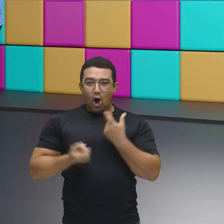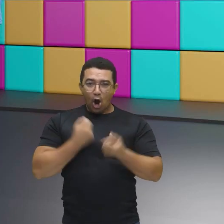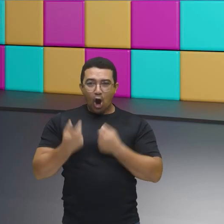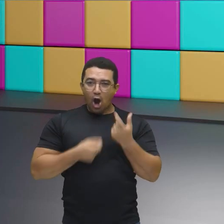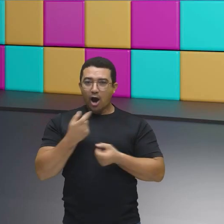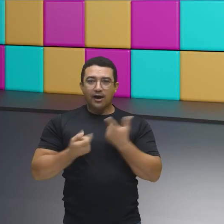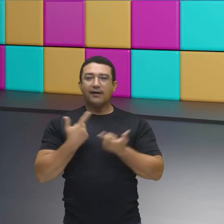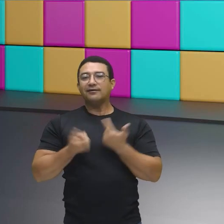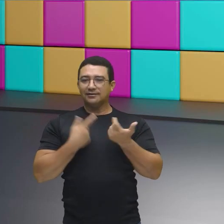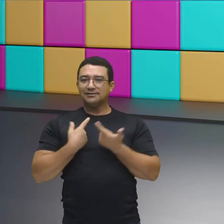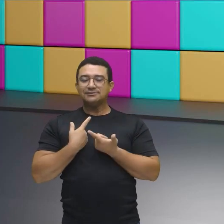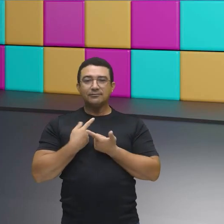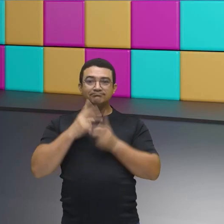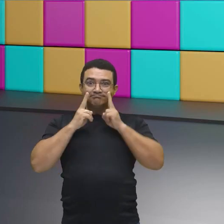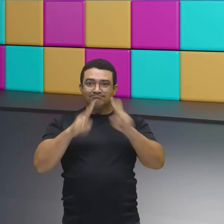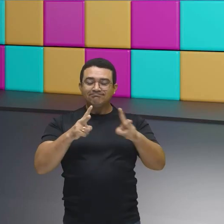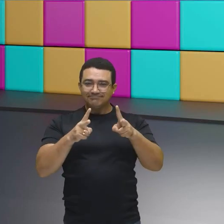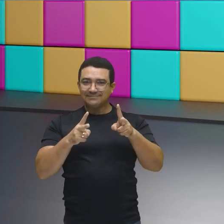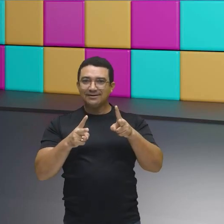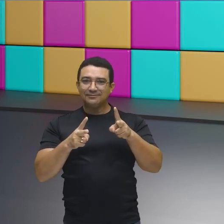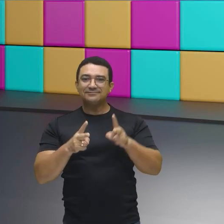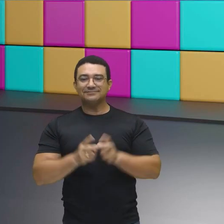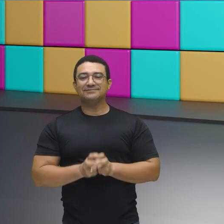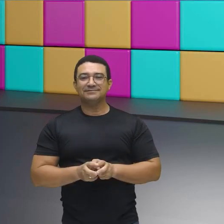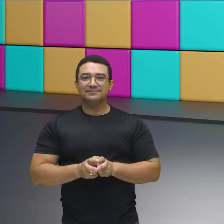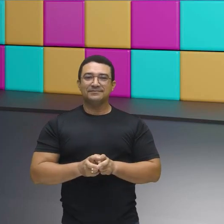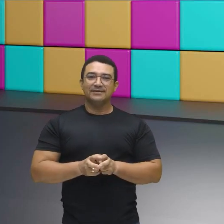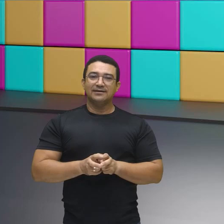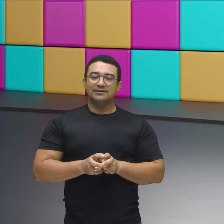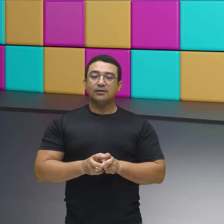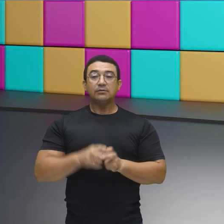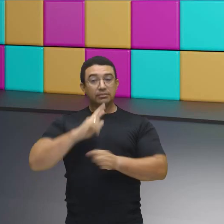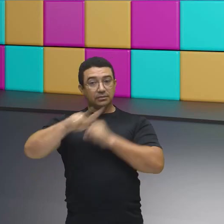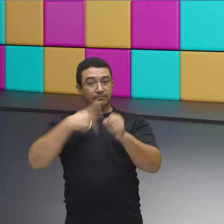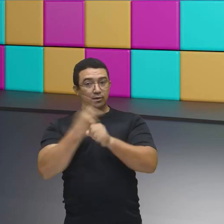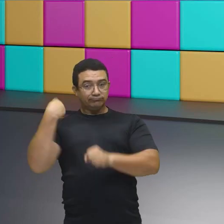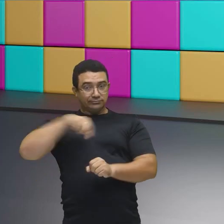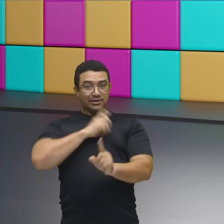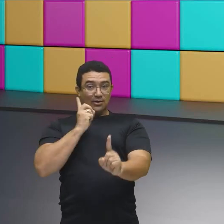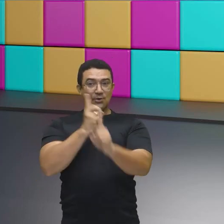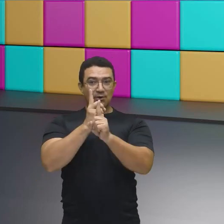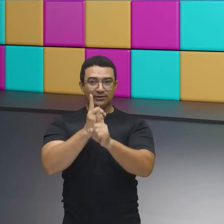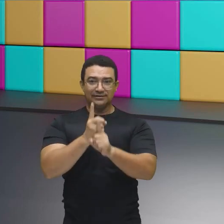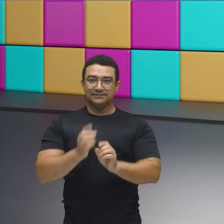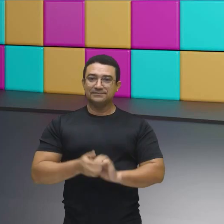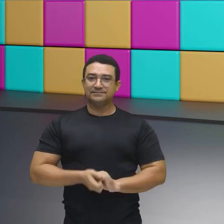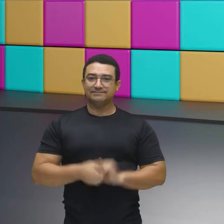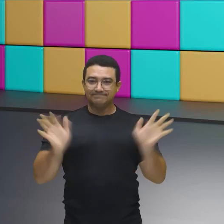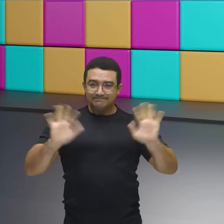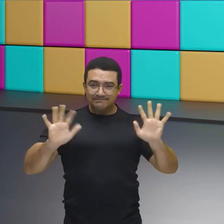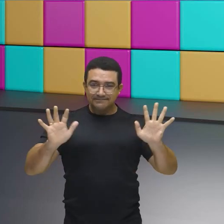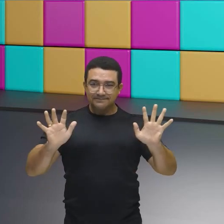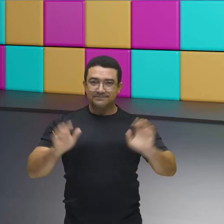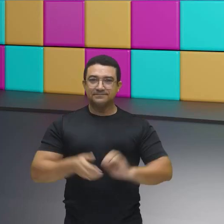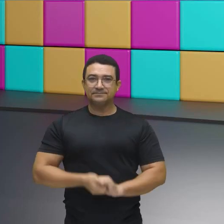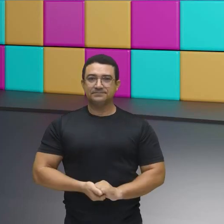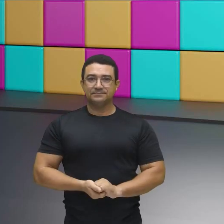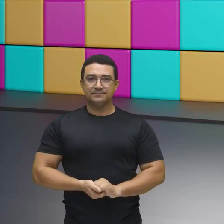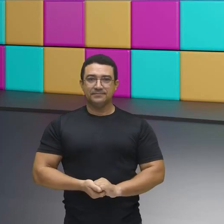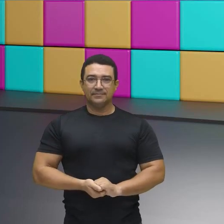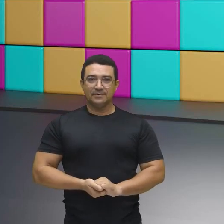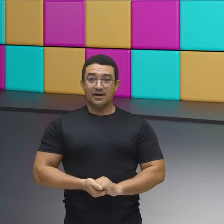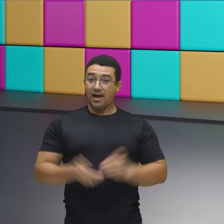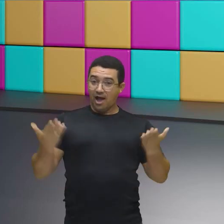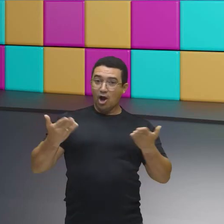e não perdia por nada, nem com nojo. E daqui a pouco a gente se encontra, parente. Até mais. Professora Lúcia